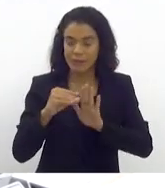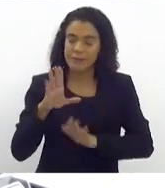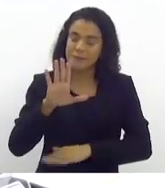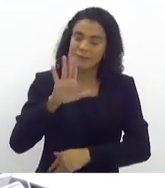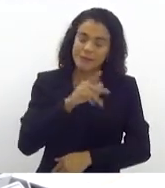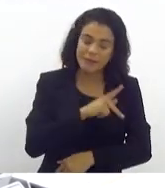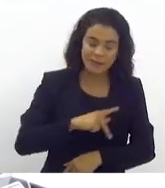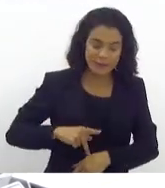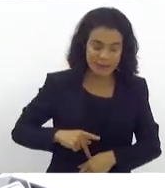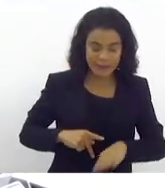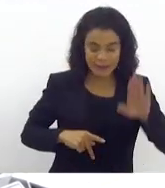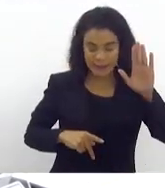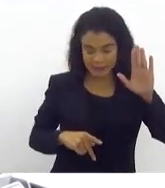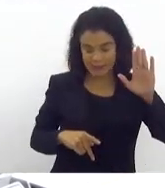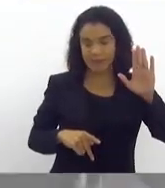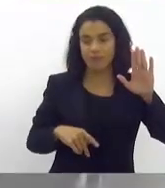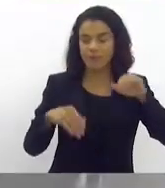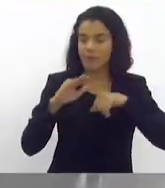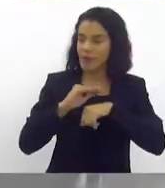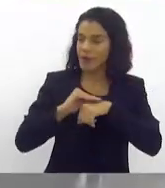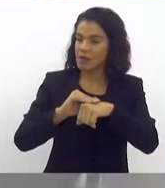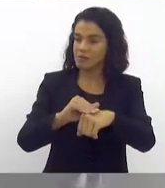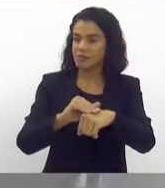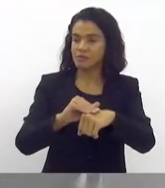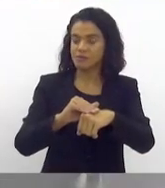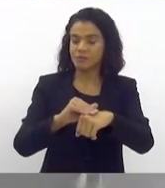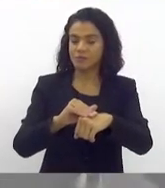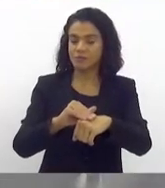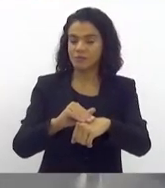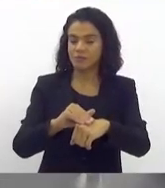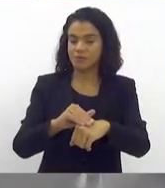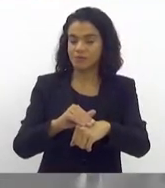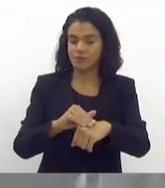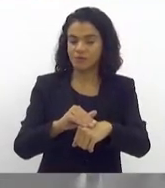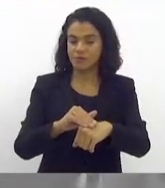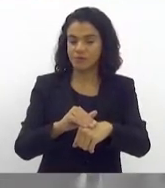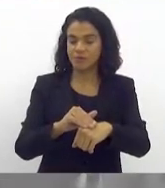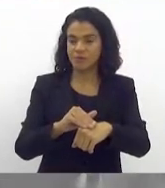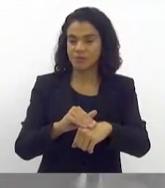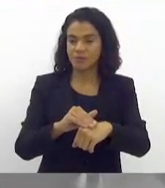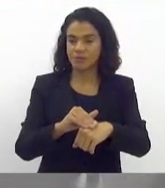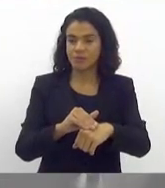Em discussão, deputado Mink. Deixa eu lhe dizer. Eu